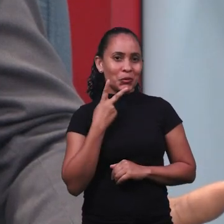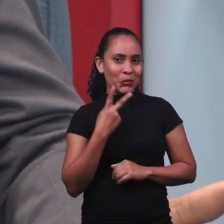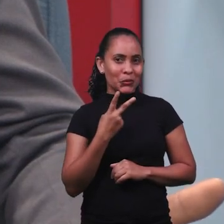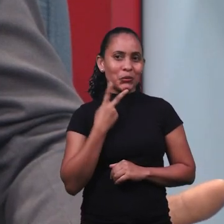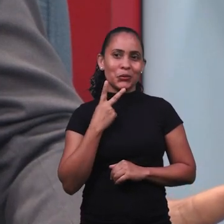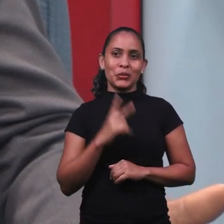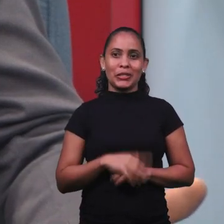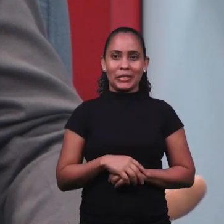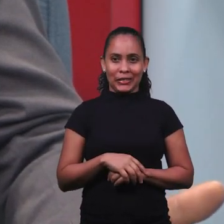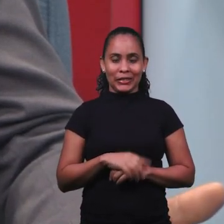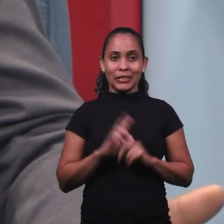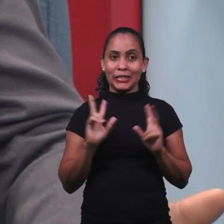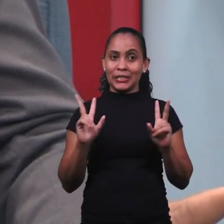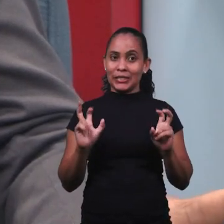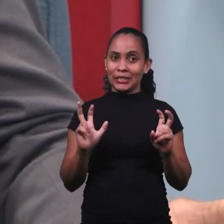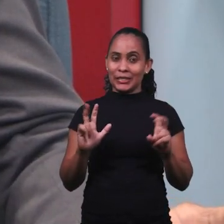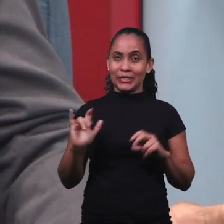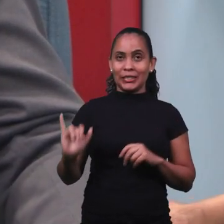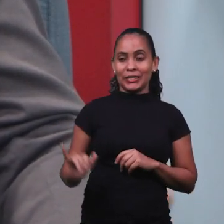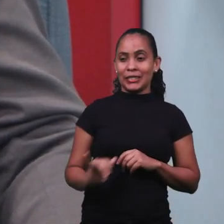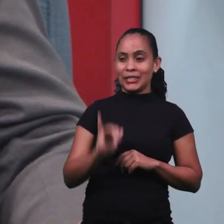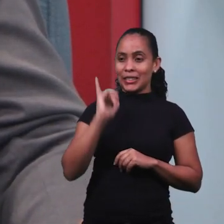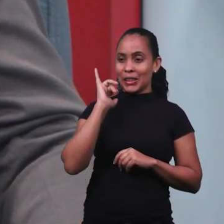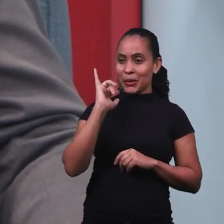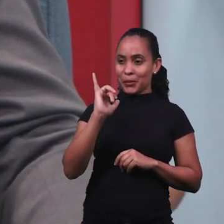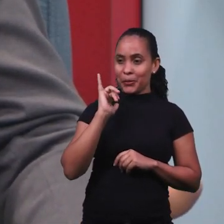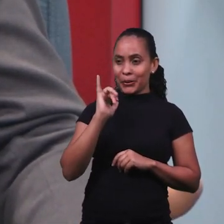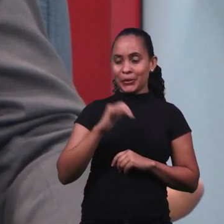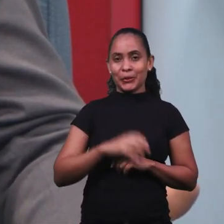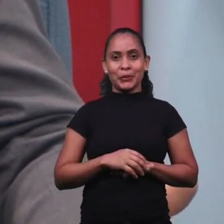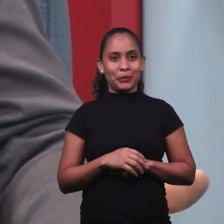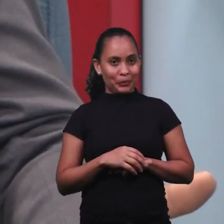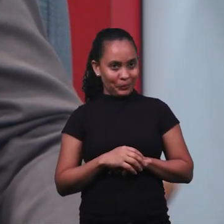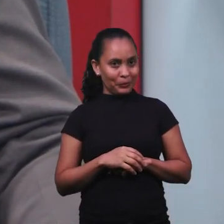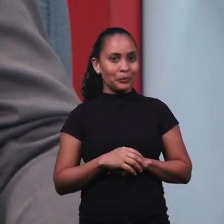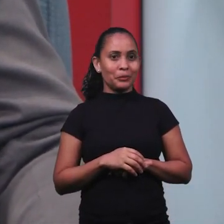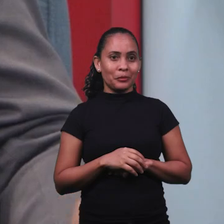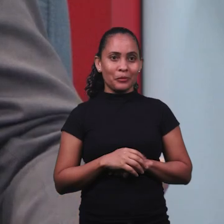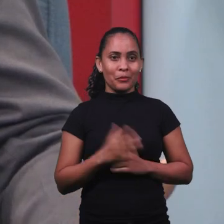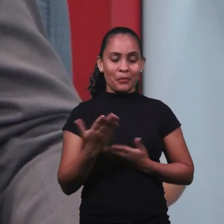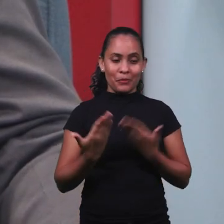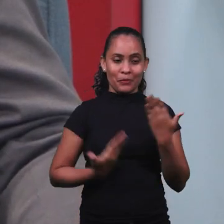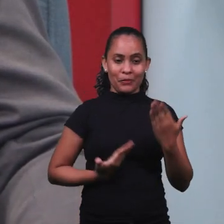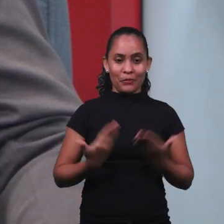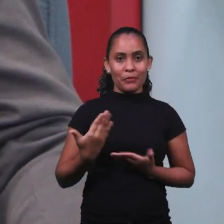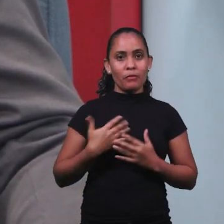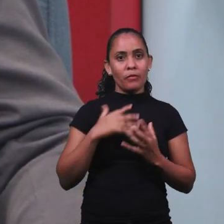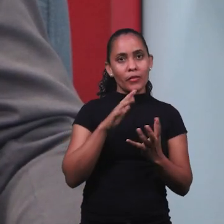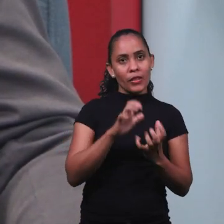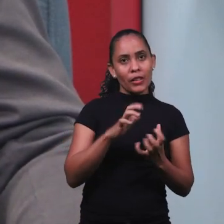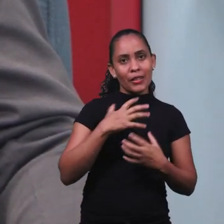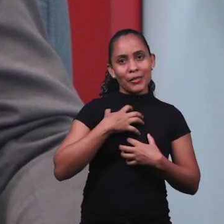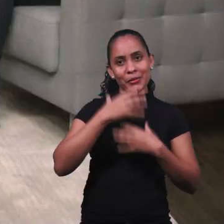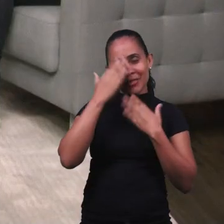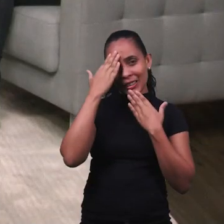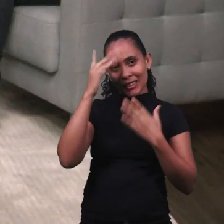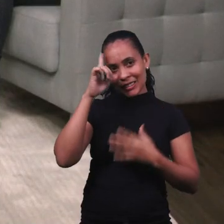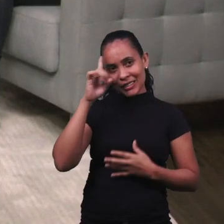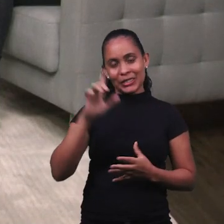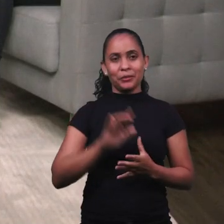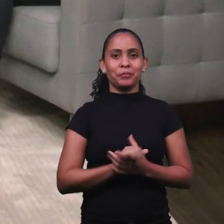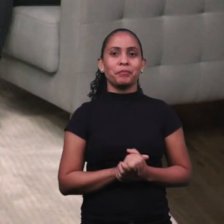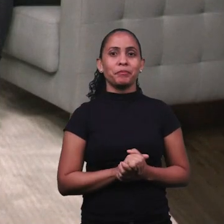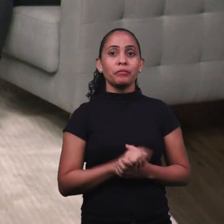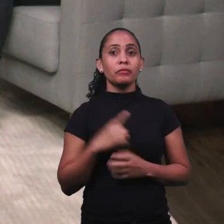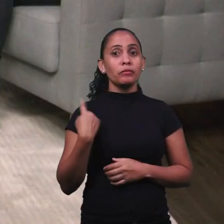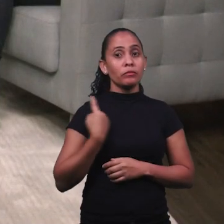desse tema tão importante para os nossos irmãos idosos. Eu que fico muito agradecido. Glória a Jesus.